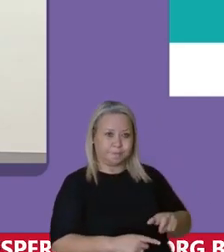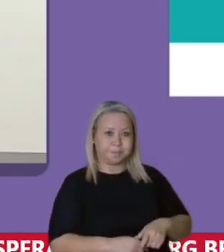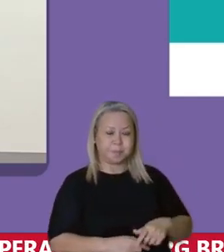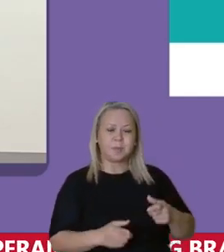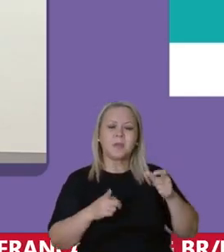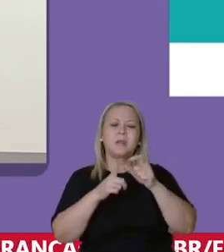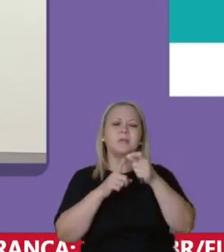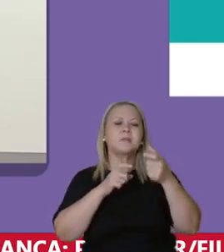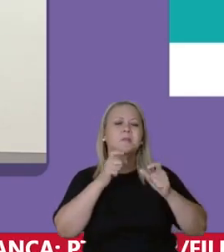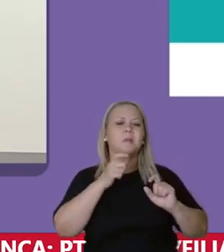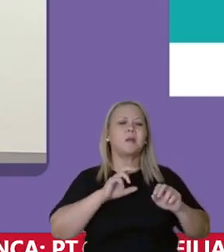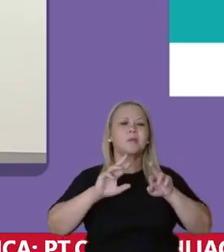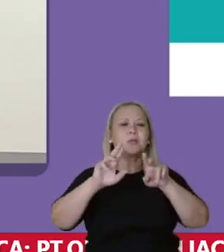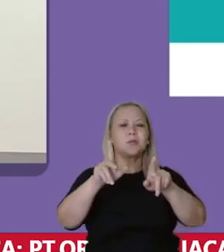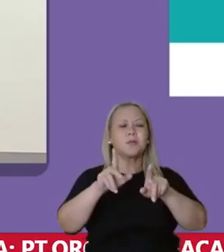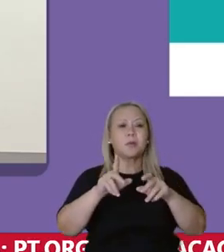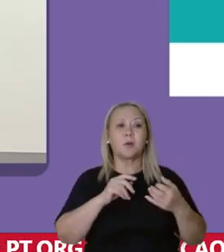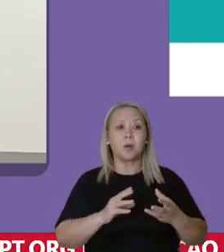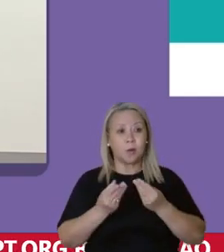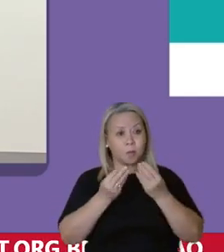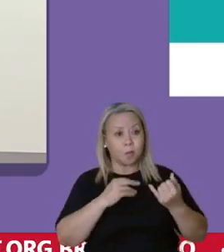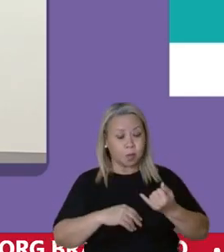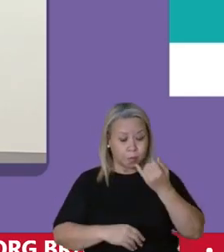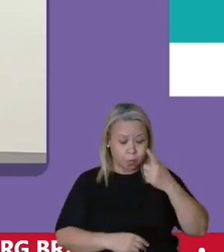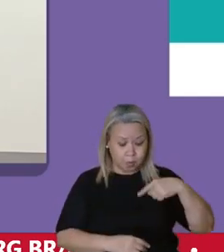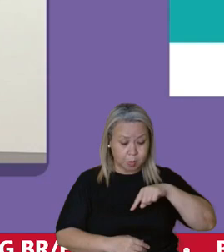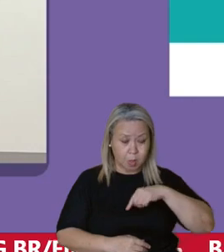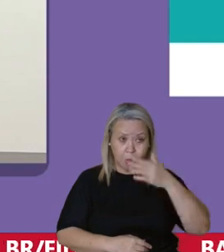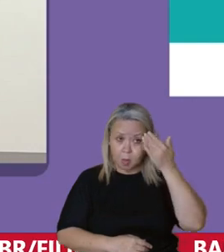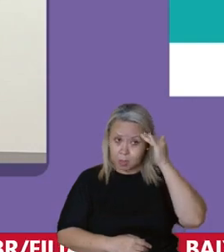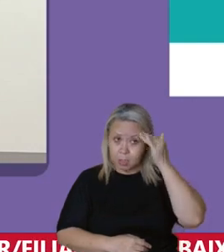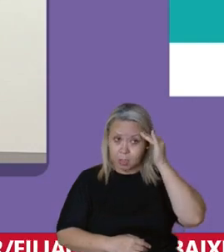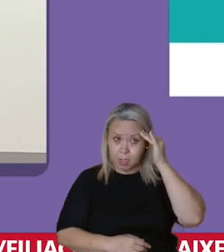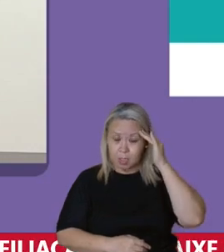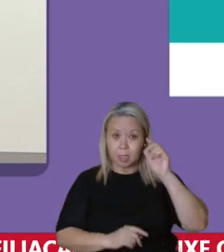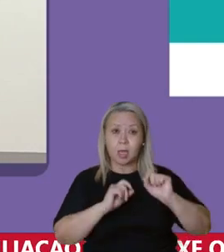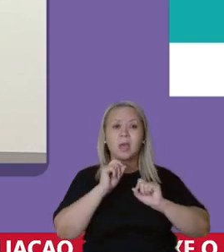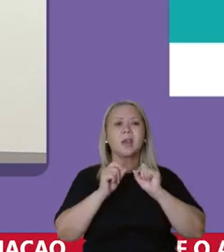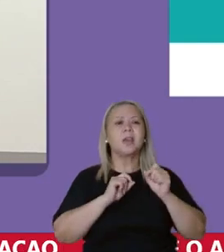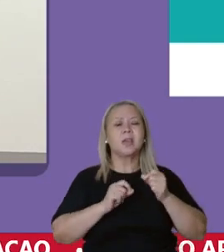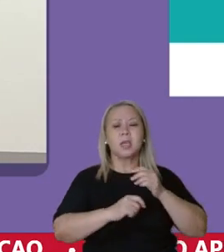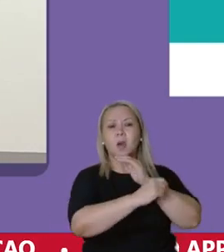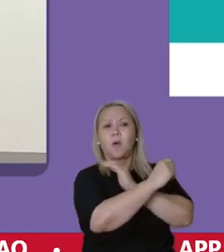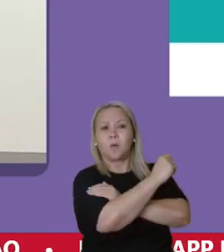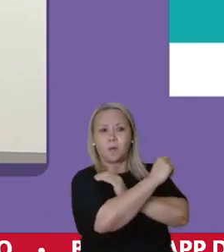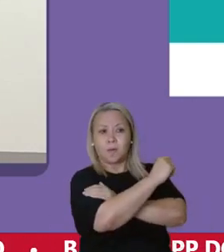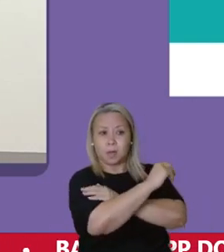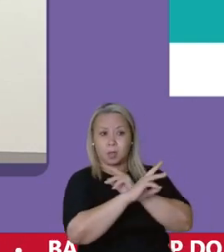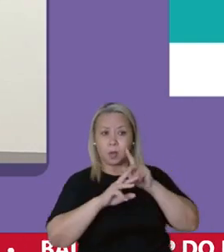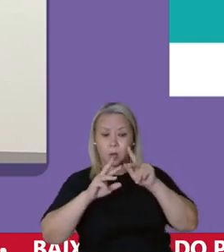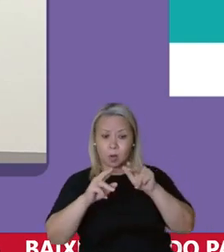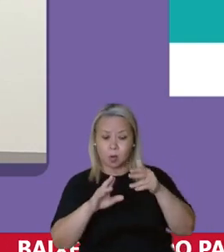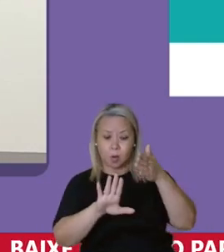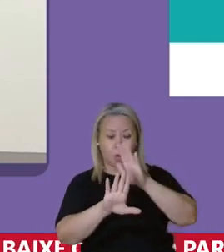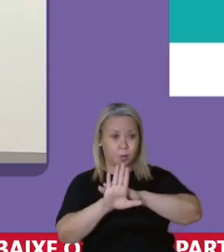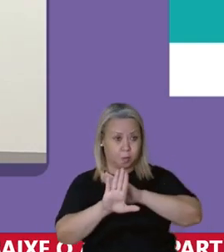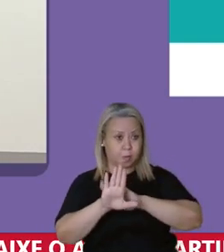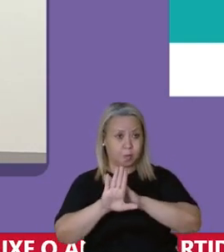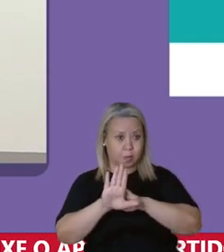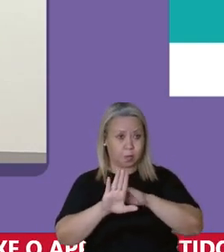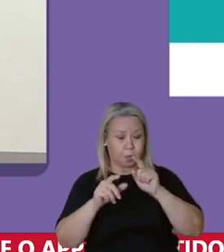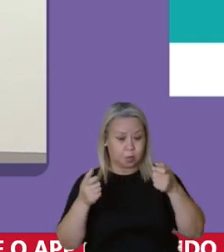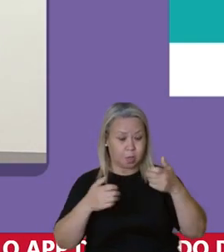fossem essas, é muito importante a gente entender que o feminismo, como ideologia